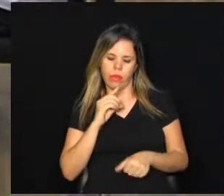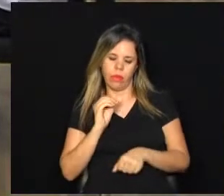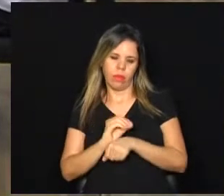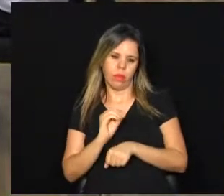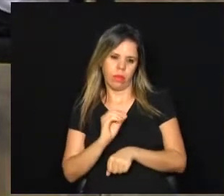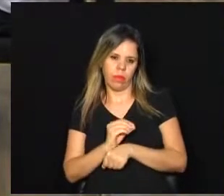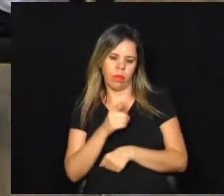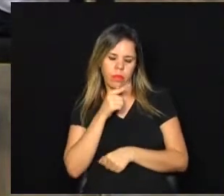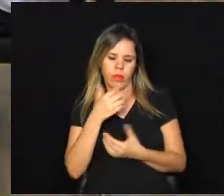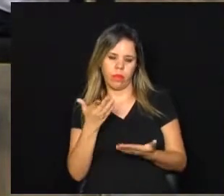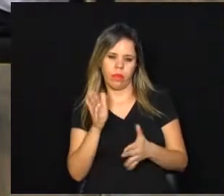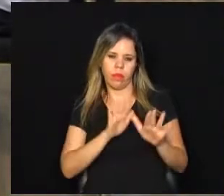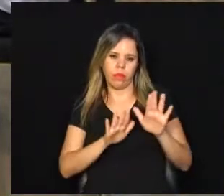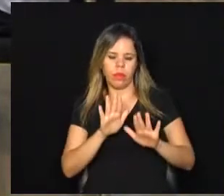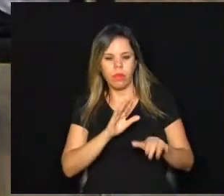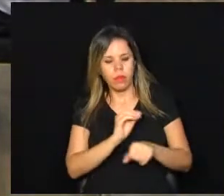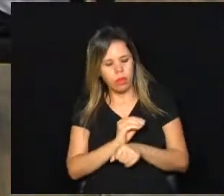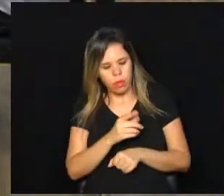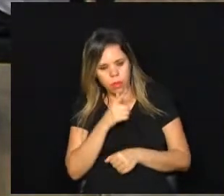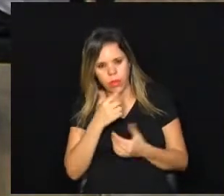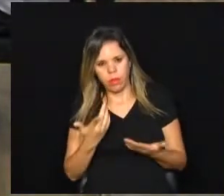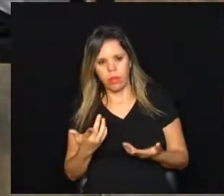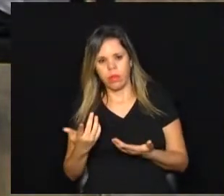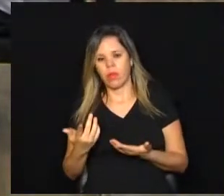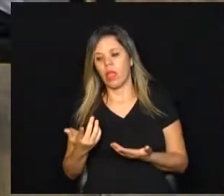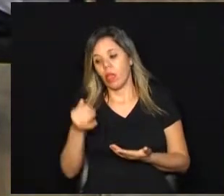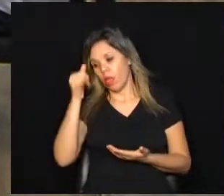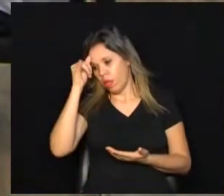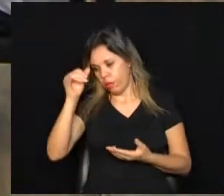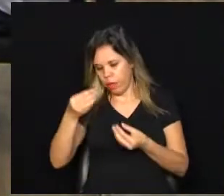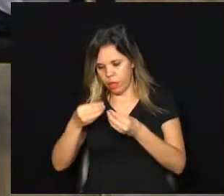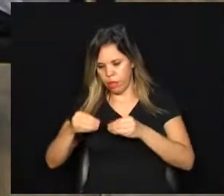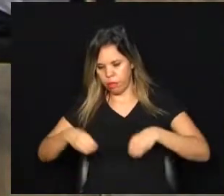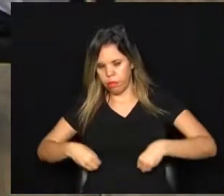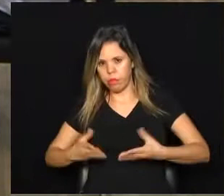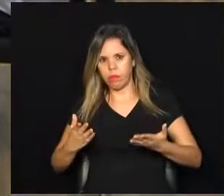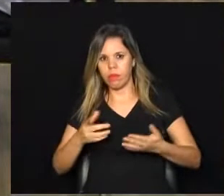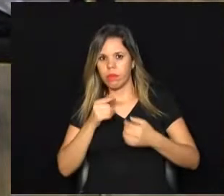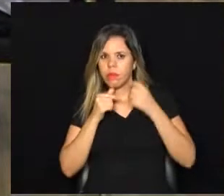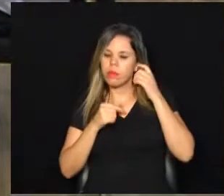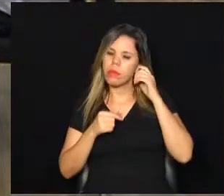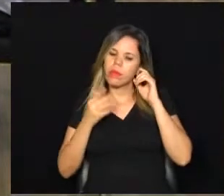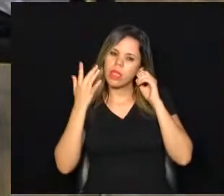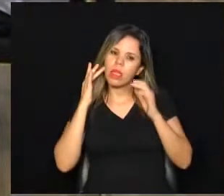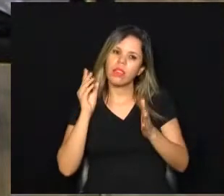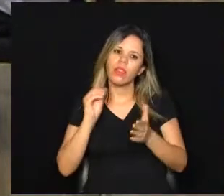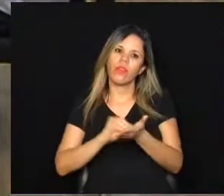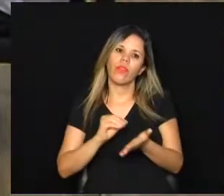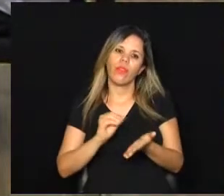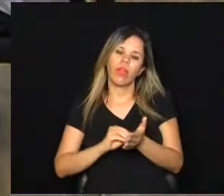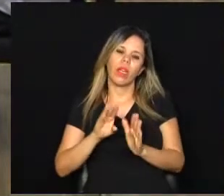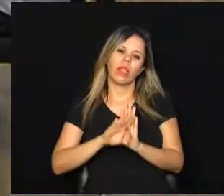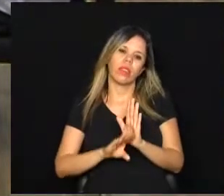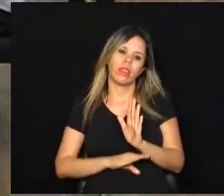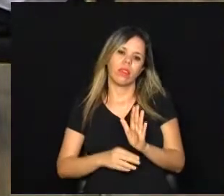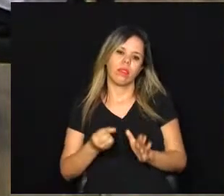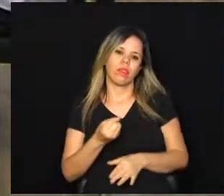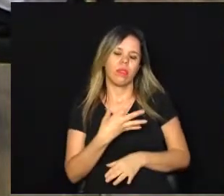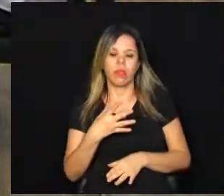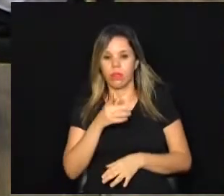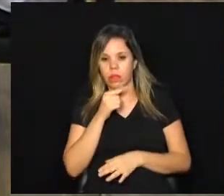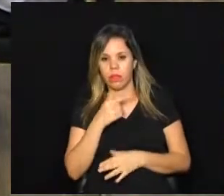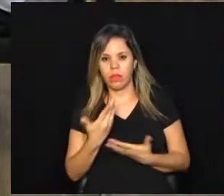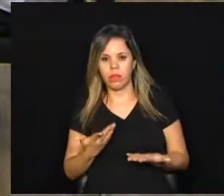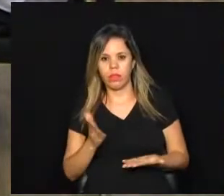o cuidado com a água, contra o desperdício? E você acha que falta um programa para a gestão da demanda da água? E